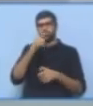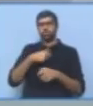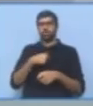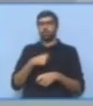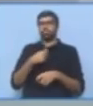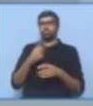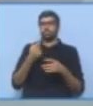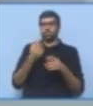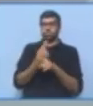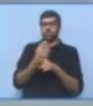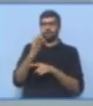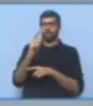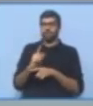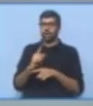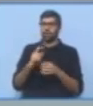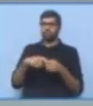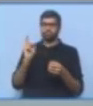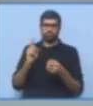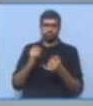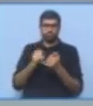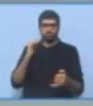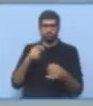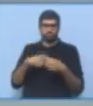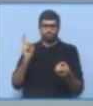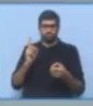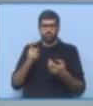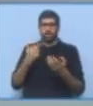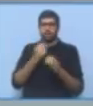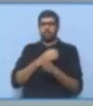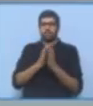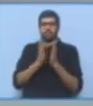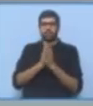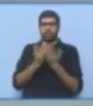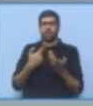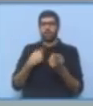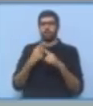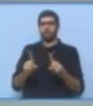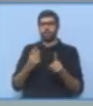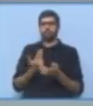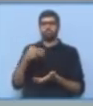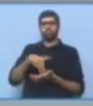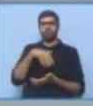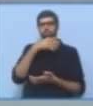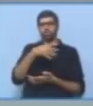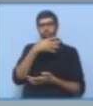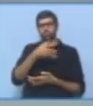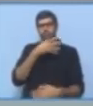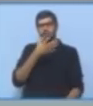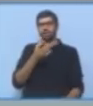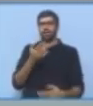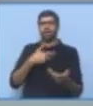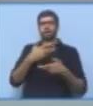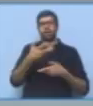aliadas daquilo que é a fé, daquilo que é a Igreja. E é diferente chegar ali e falar do que chegar